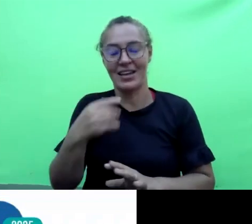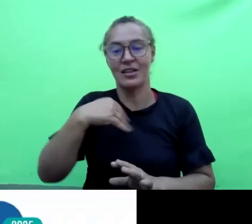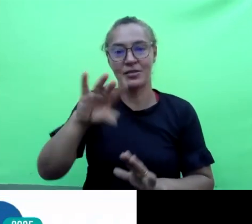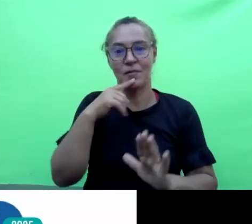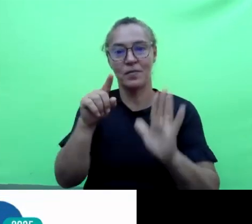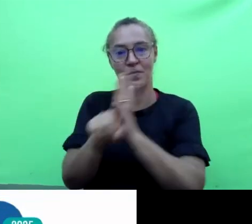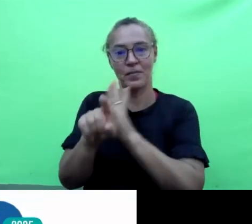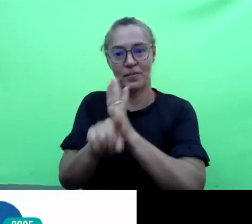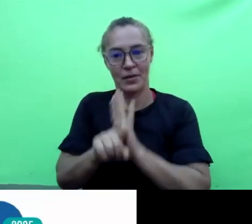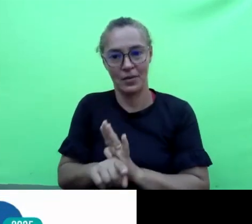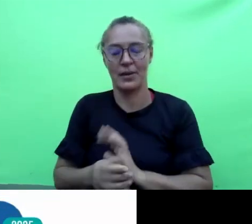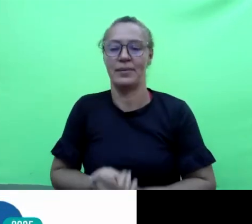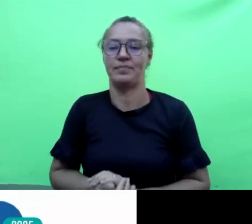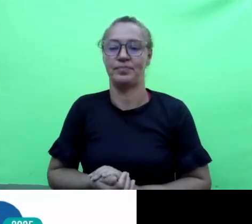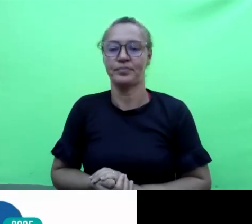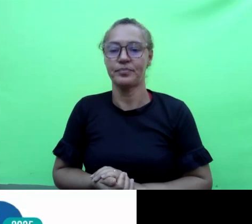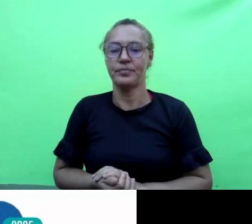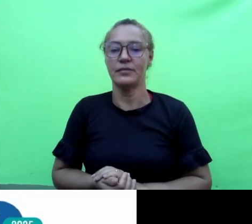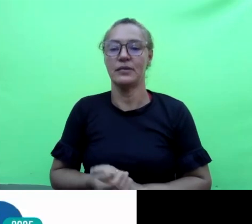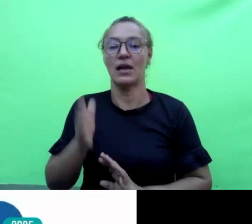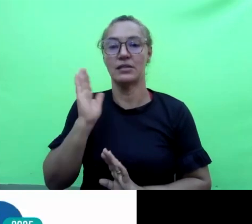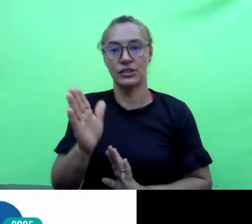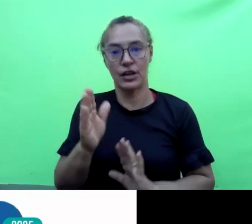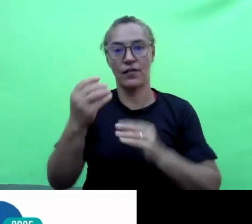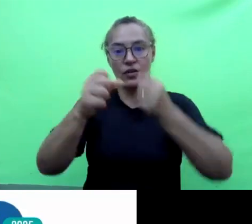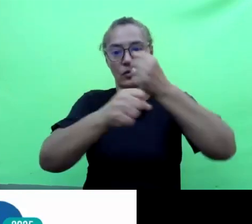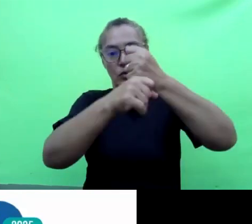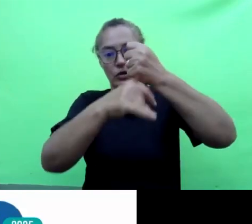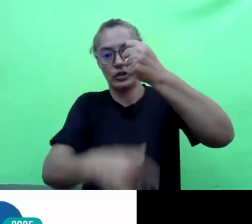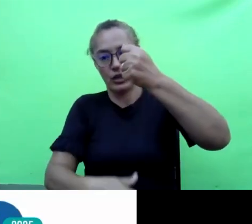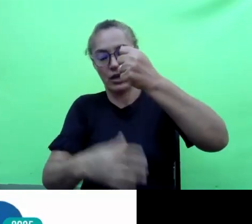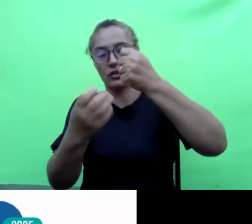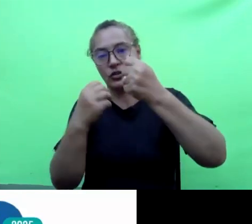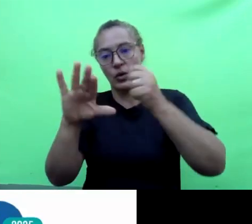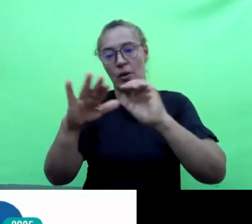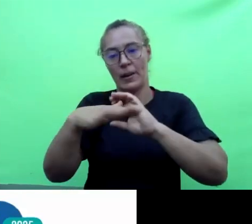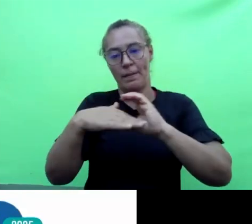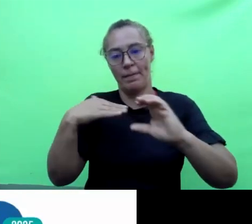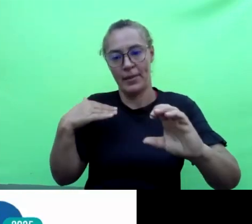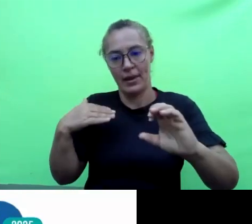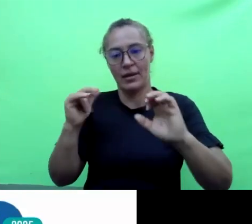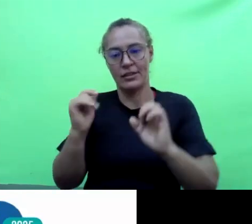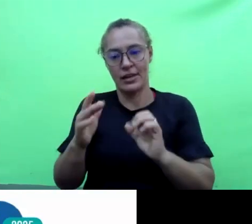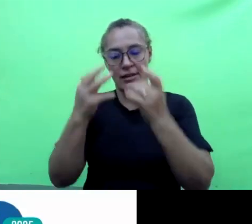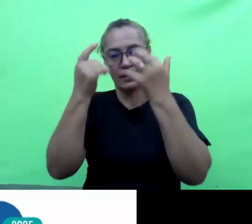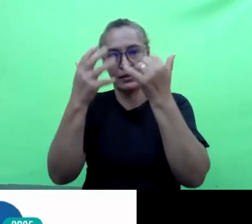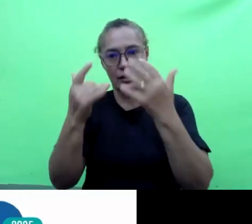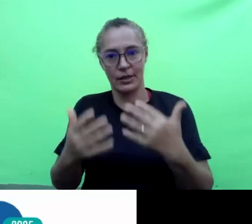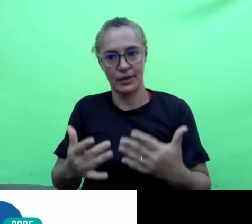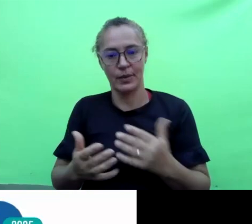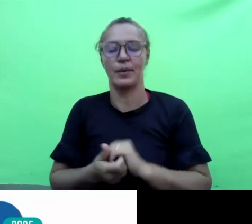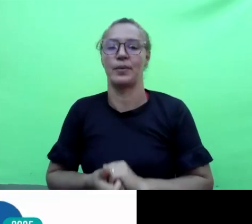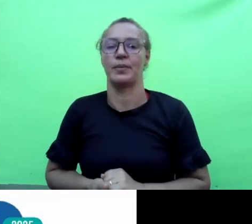perguntas. Em princípio, aquelas que foram já enviadas antecipadamente por e-mail, algumas o senhor já abordou aqui durante a sua